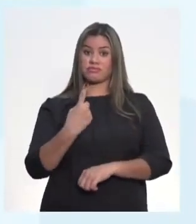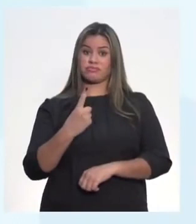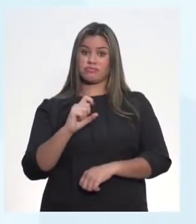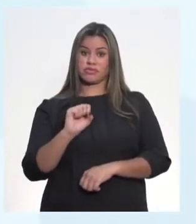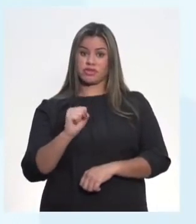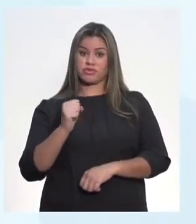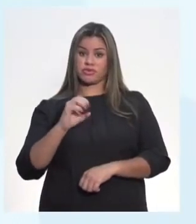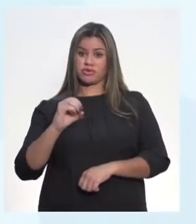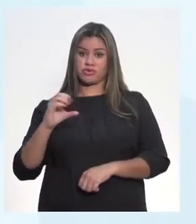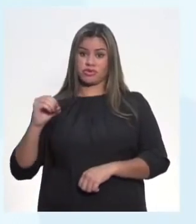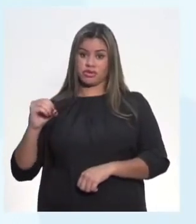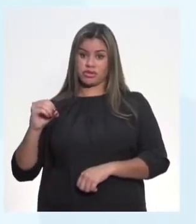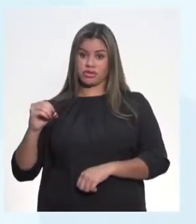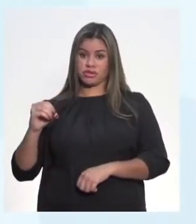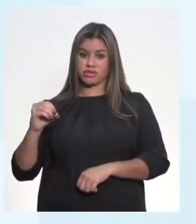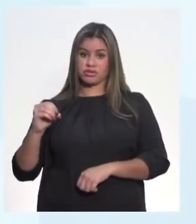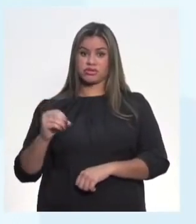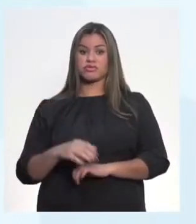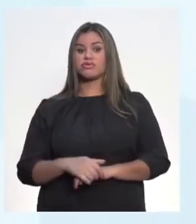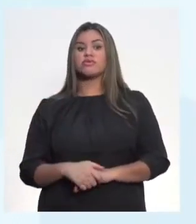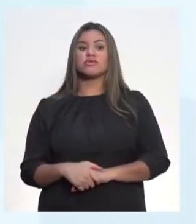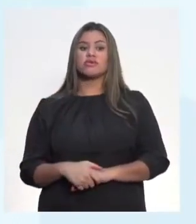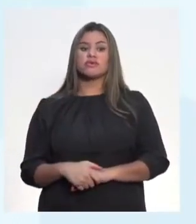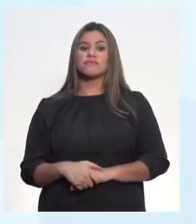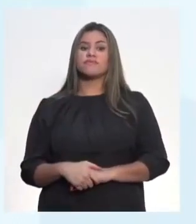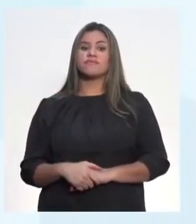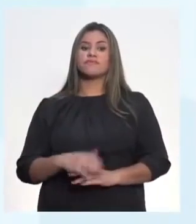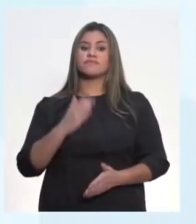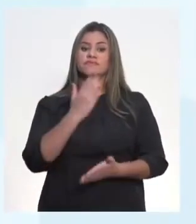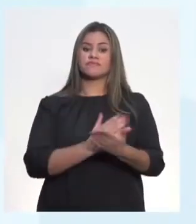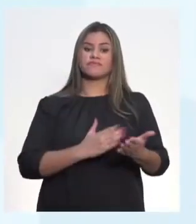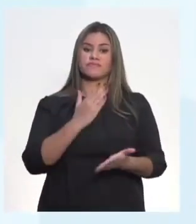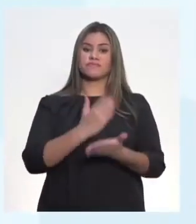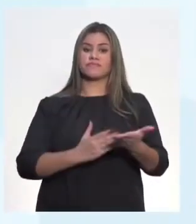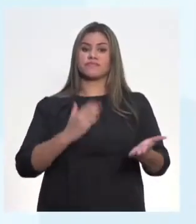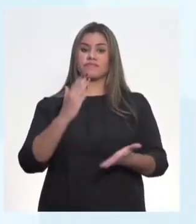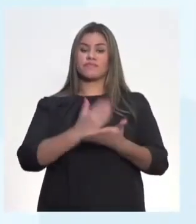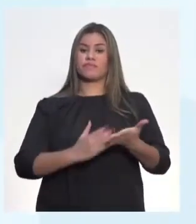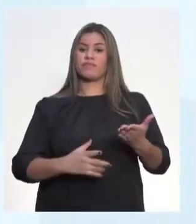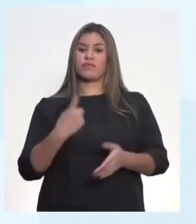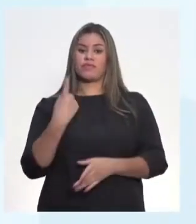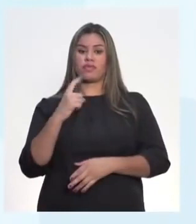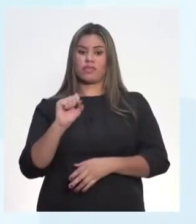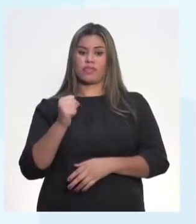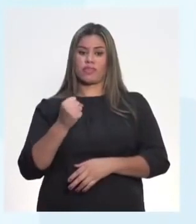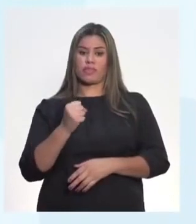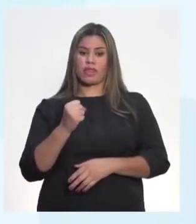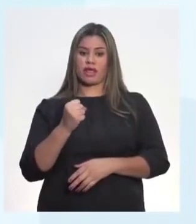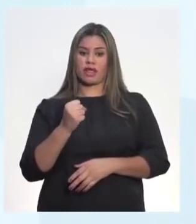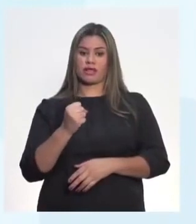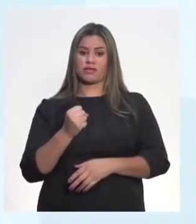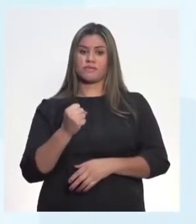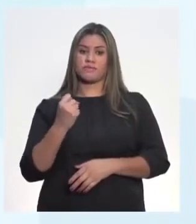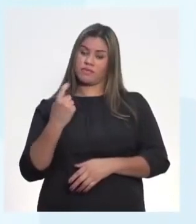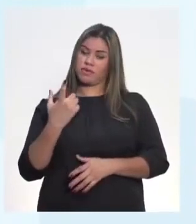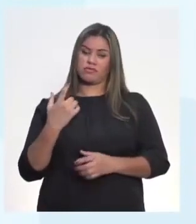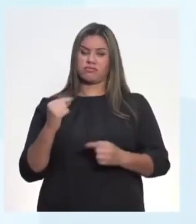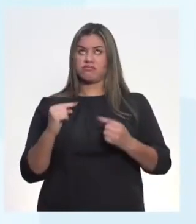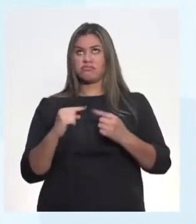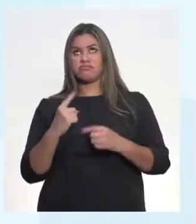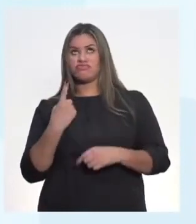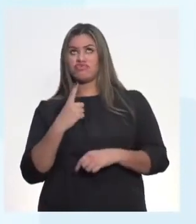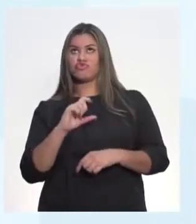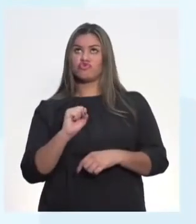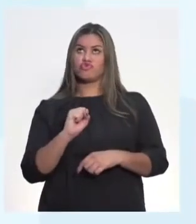à vista. A outra, a prazo, em 18 vezes, ou seja, 1 ano e meio, se a gente